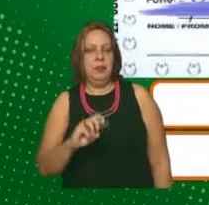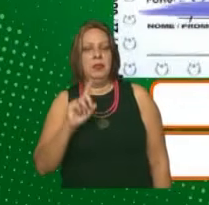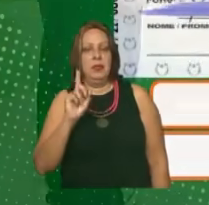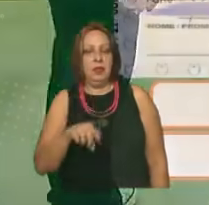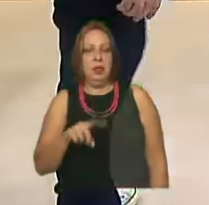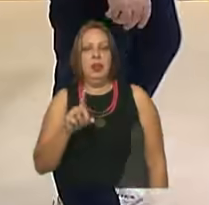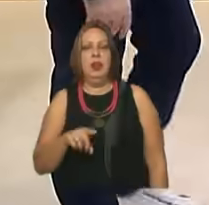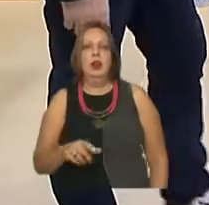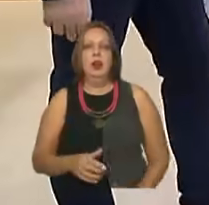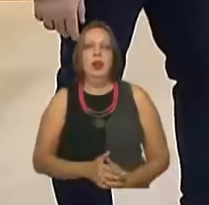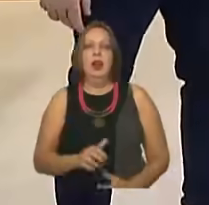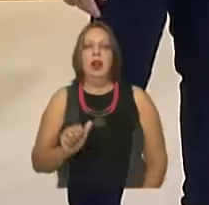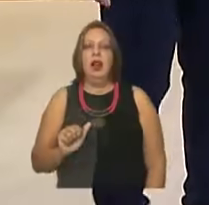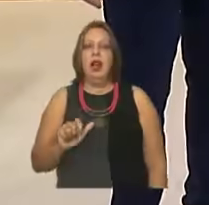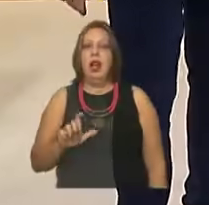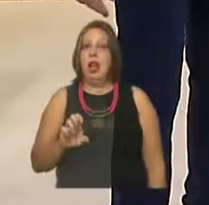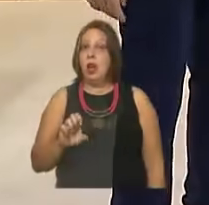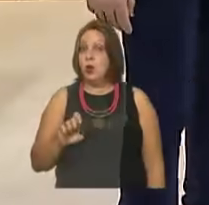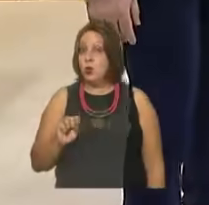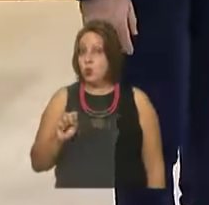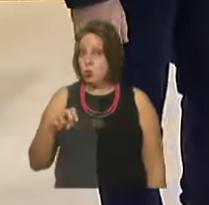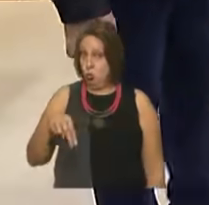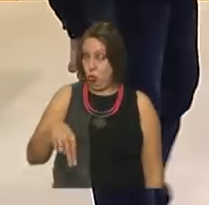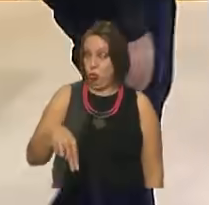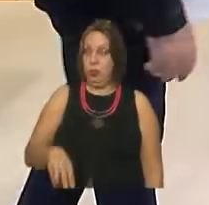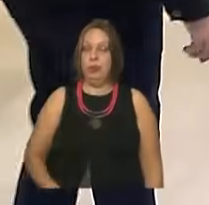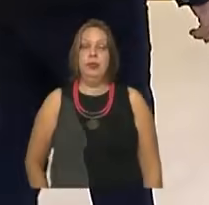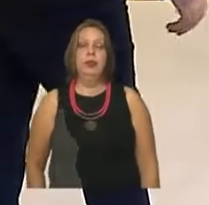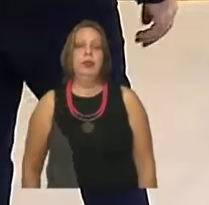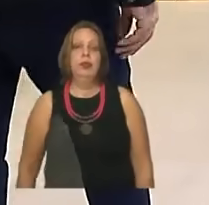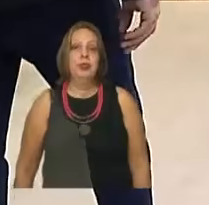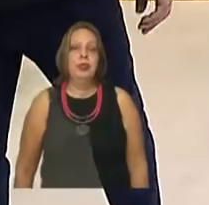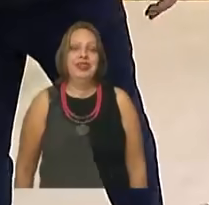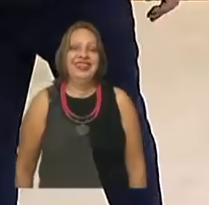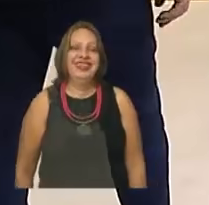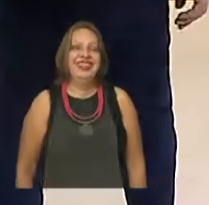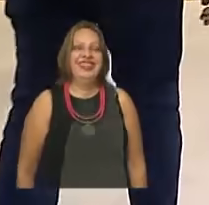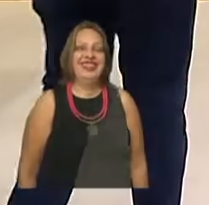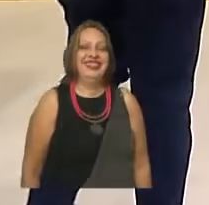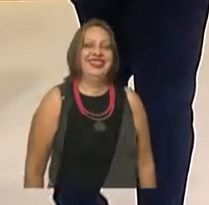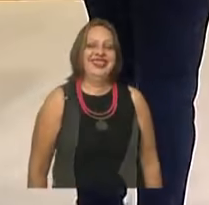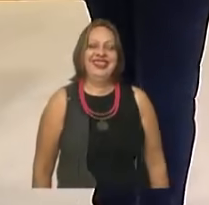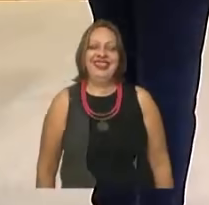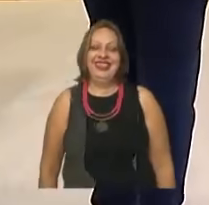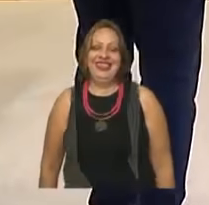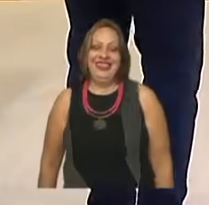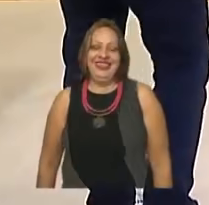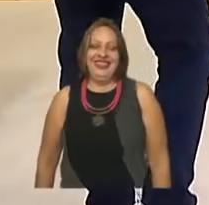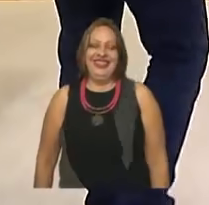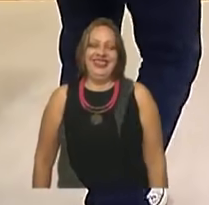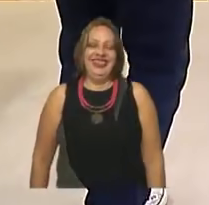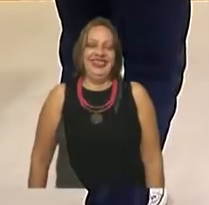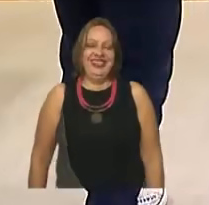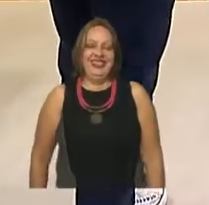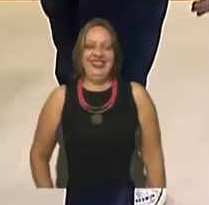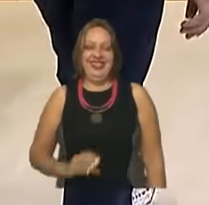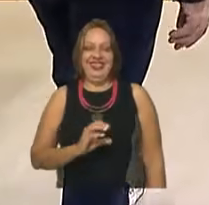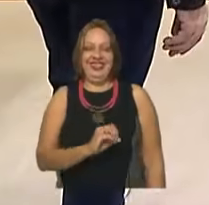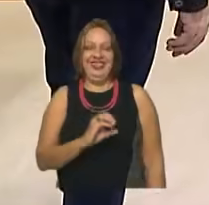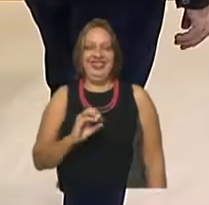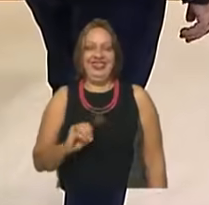o título do Laelson. Parabéns. Vamos seguindo aí, premiando. Olha lá, mais um de R$500.